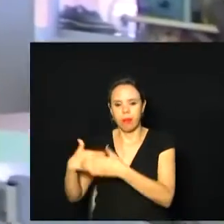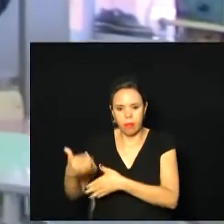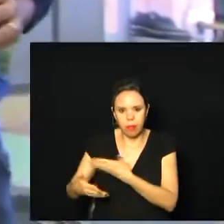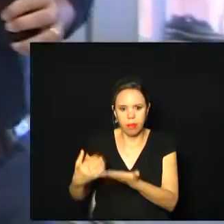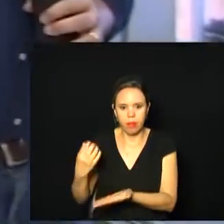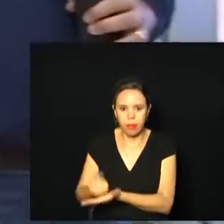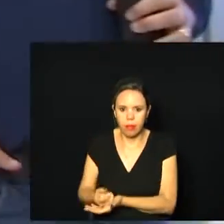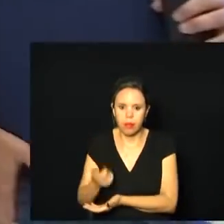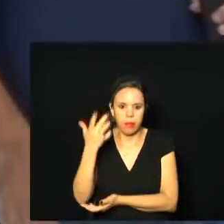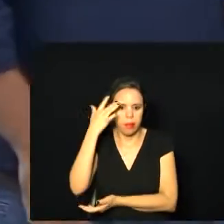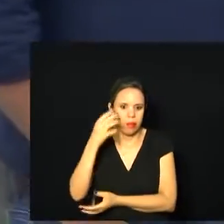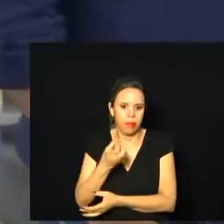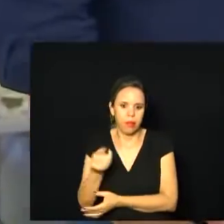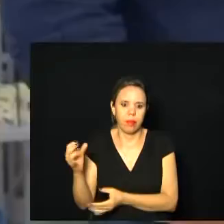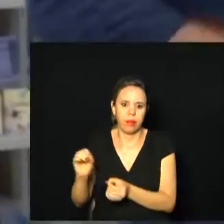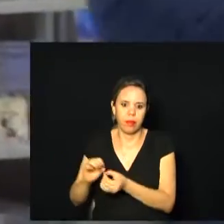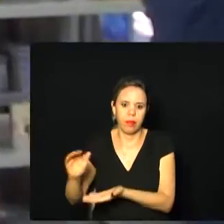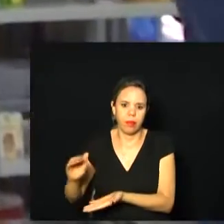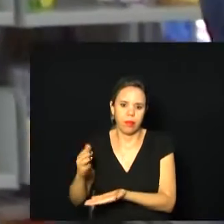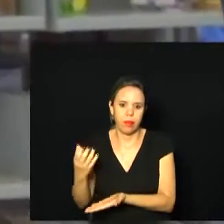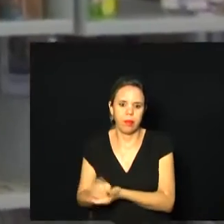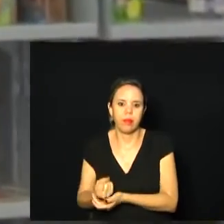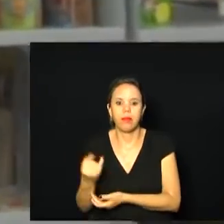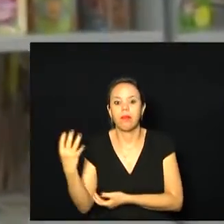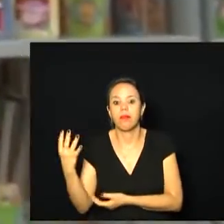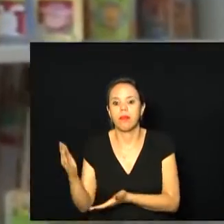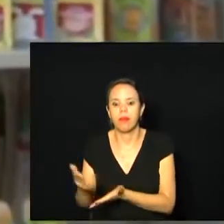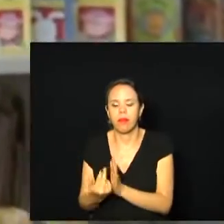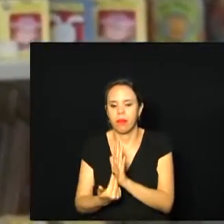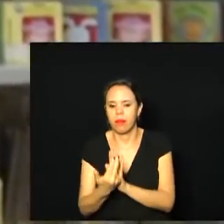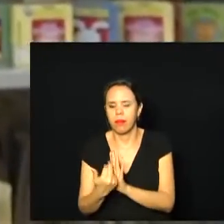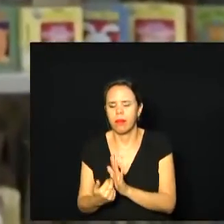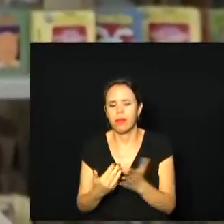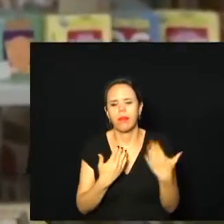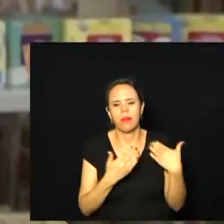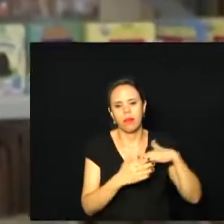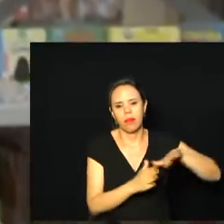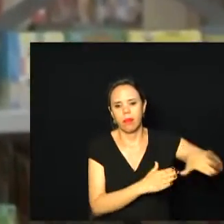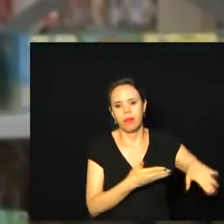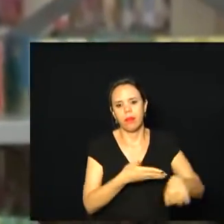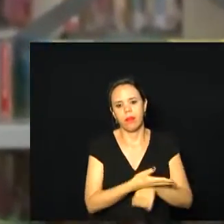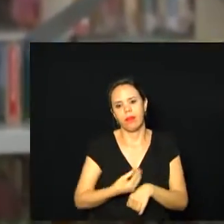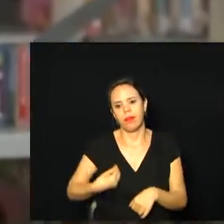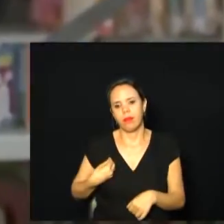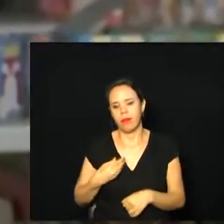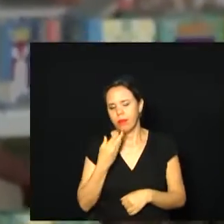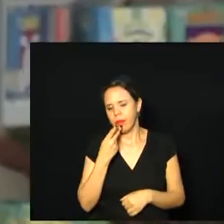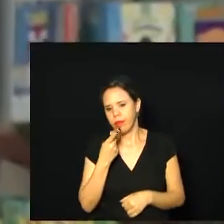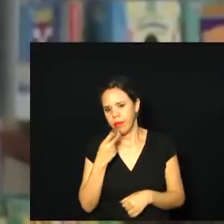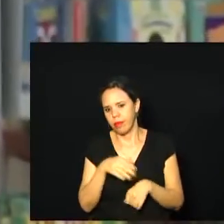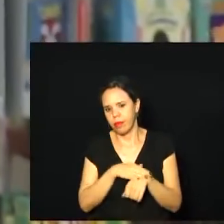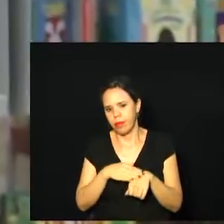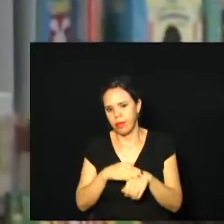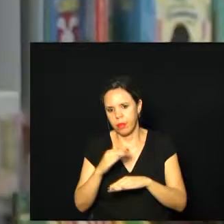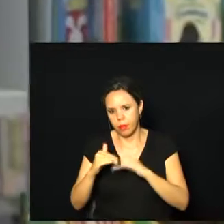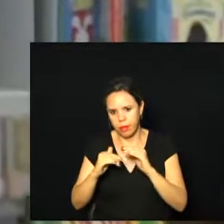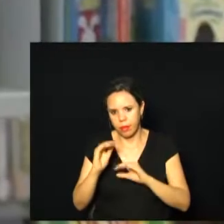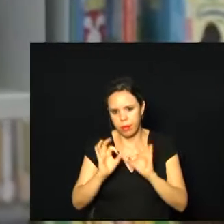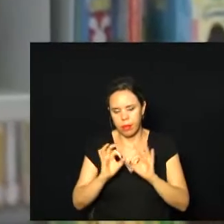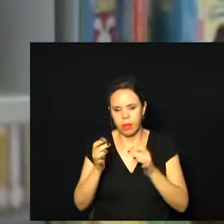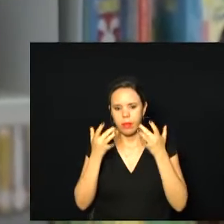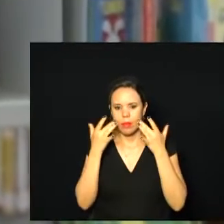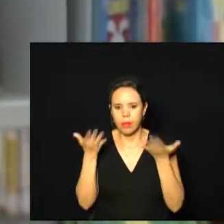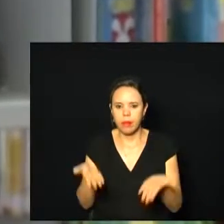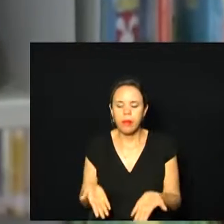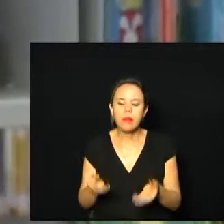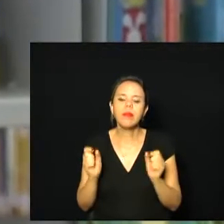processamento ainda, não fizemos esse inventário ainda. Tá, e a gente estava batendo um papo antes de entrar ao vivo aqui, está sendo construído um anfiteatro